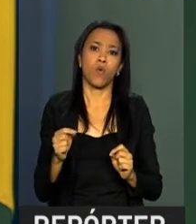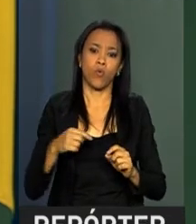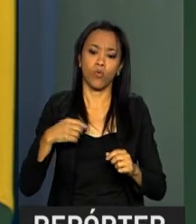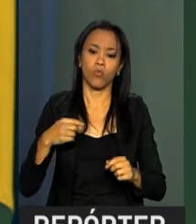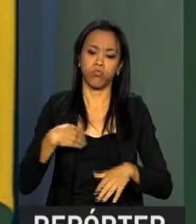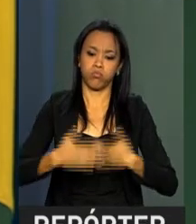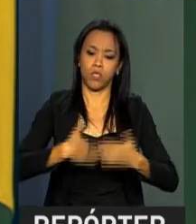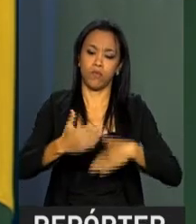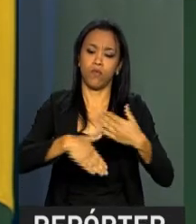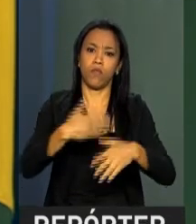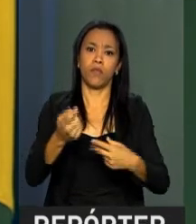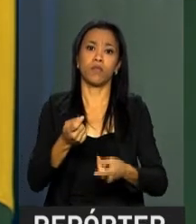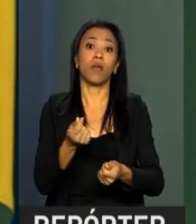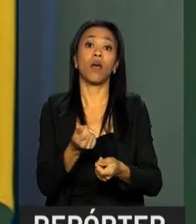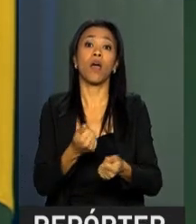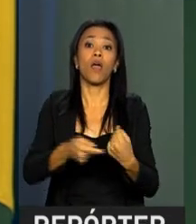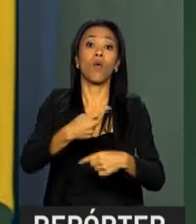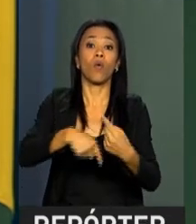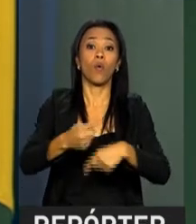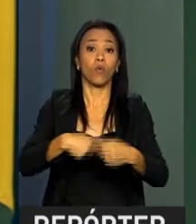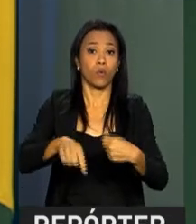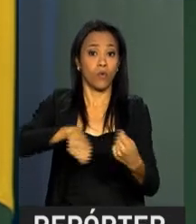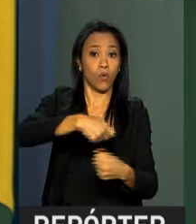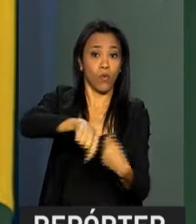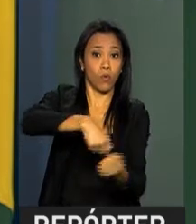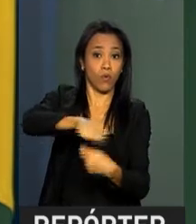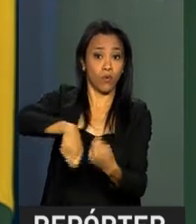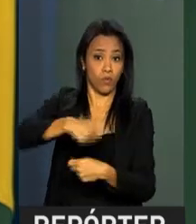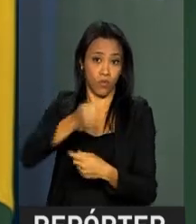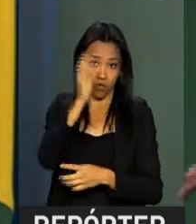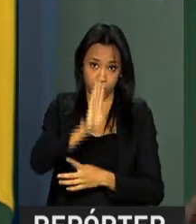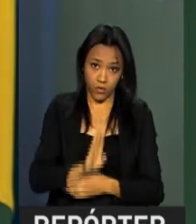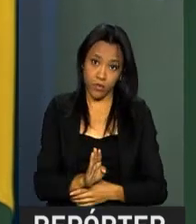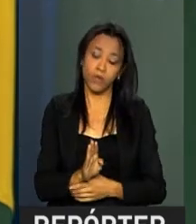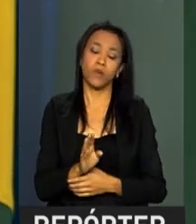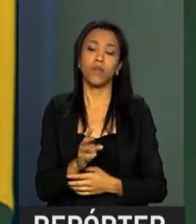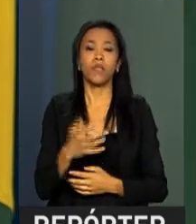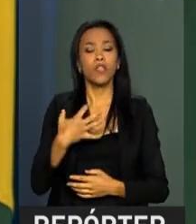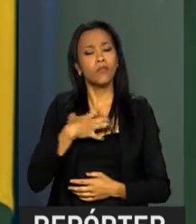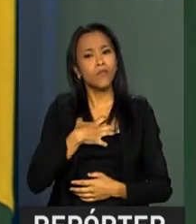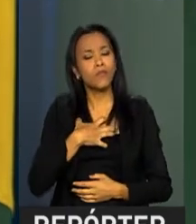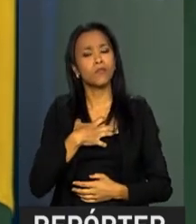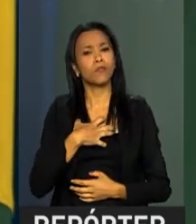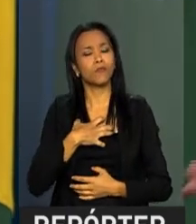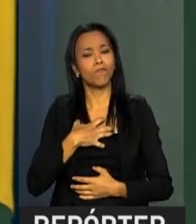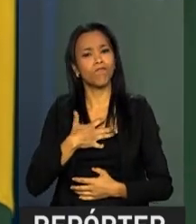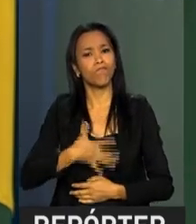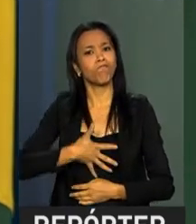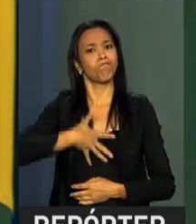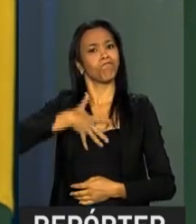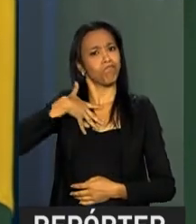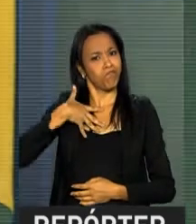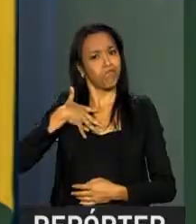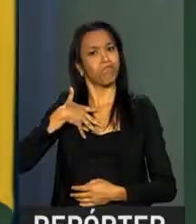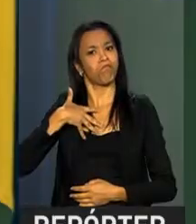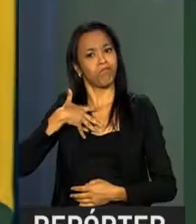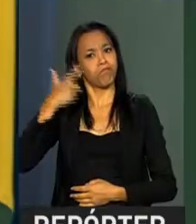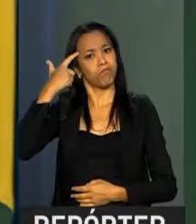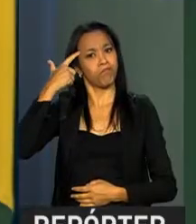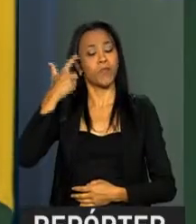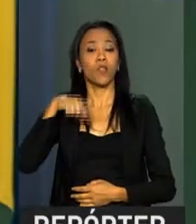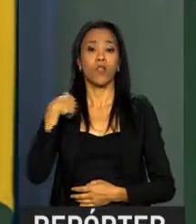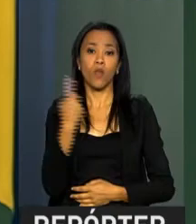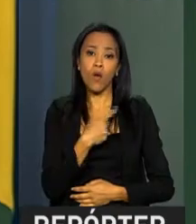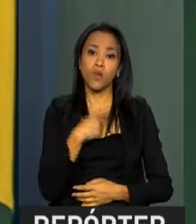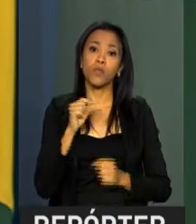e é isso que a asma há também o meu time